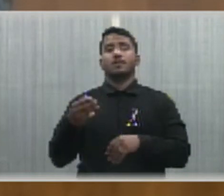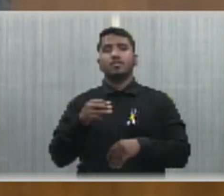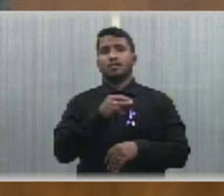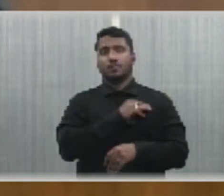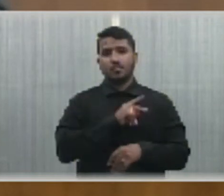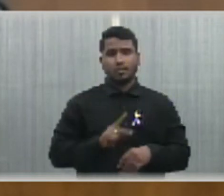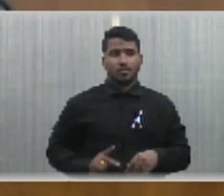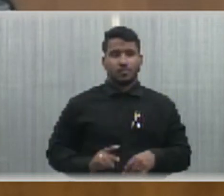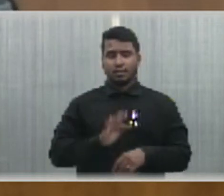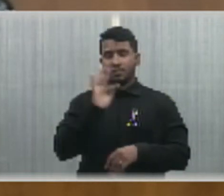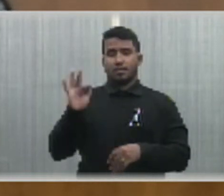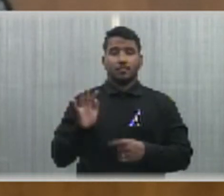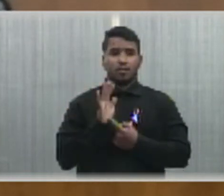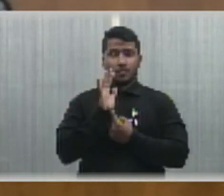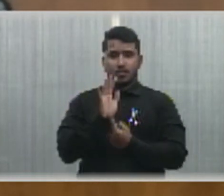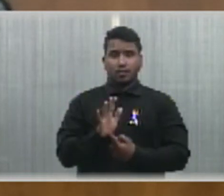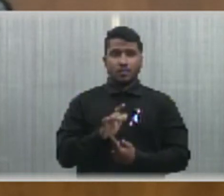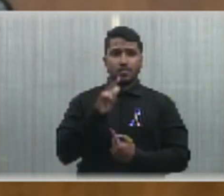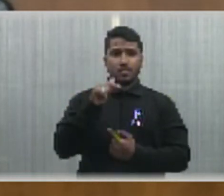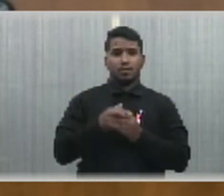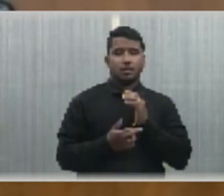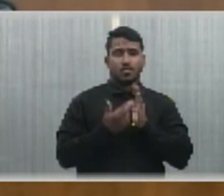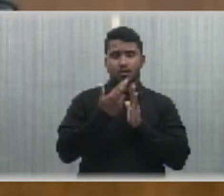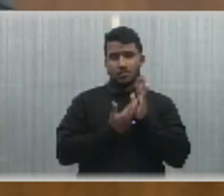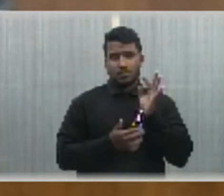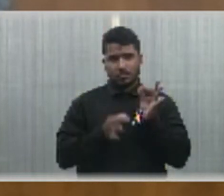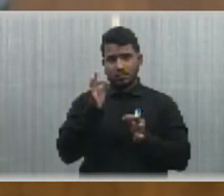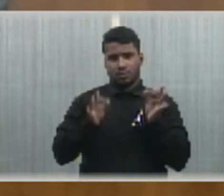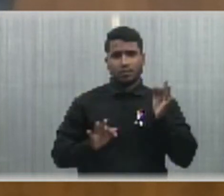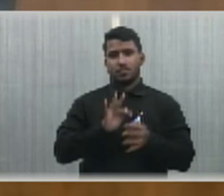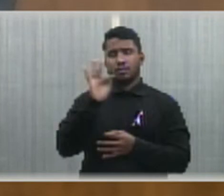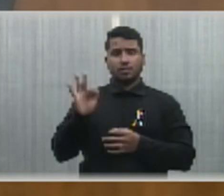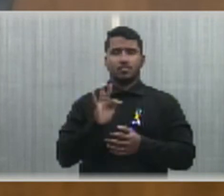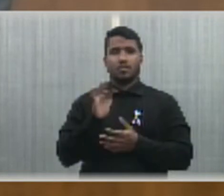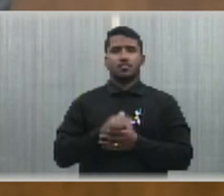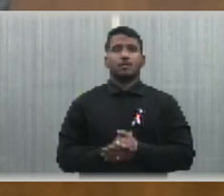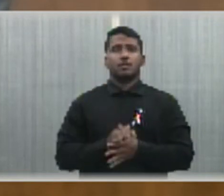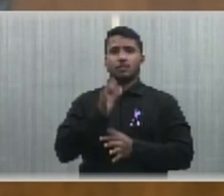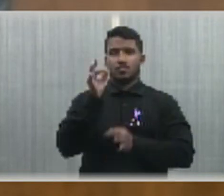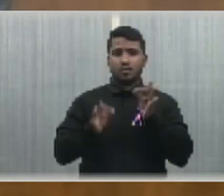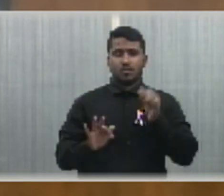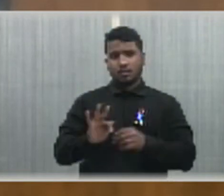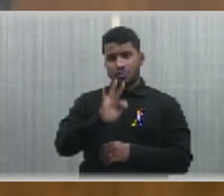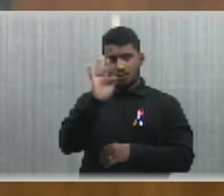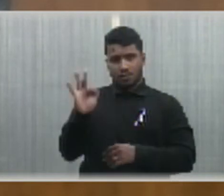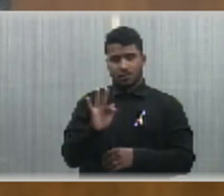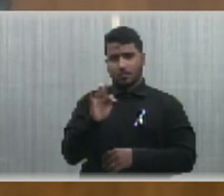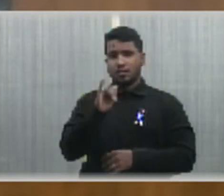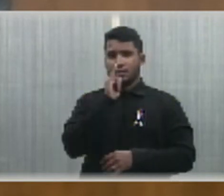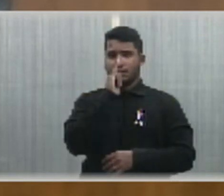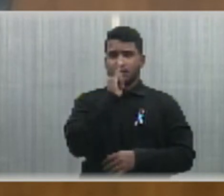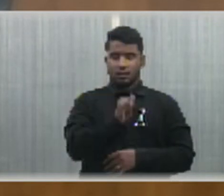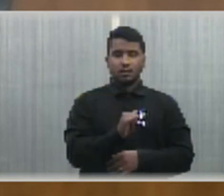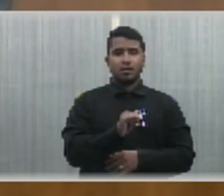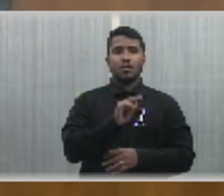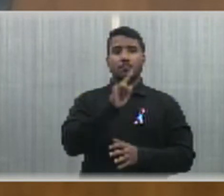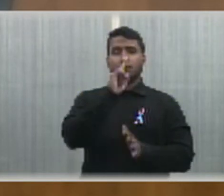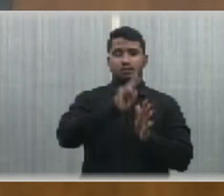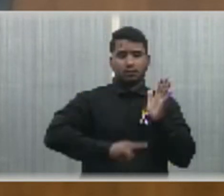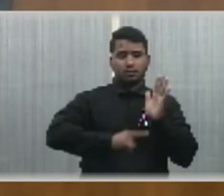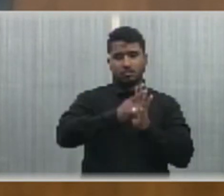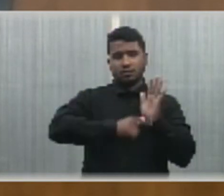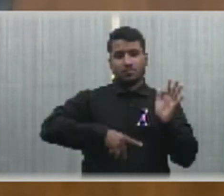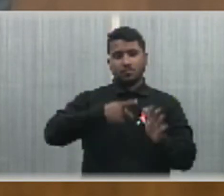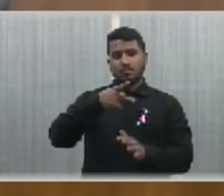Público Federal apresentou esse relatório à Justiça Federal, o juiz federal determinou a suspensão do programa.